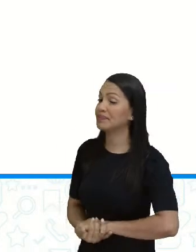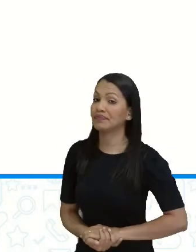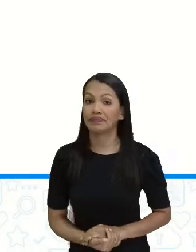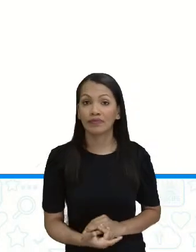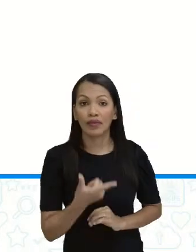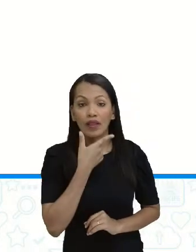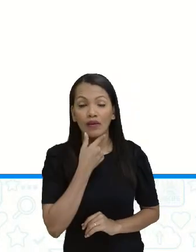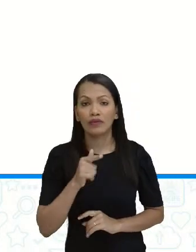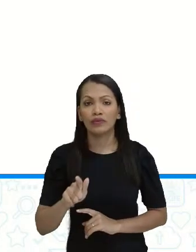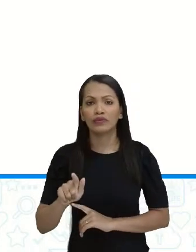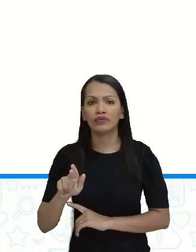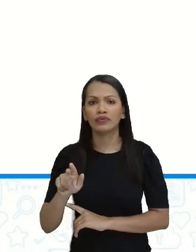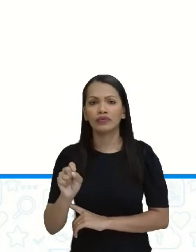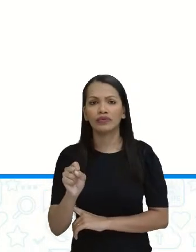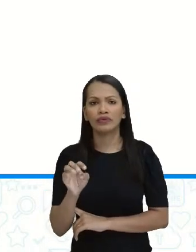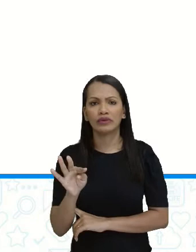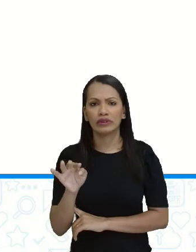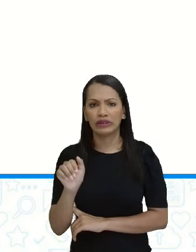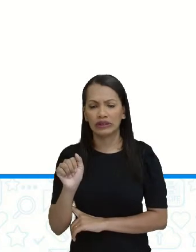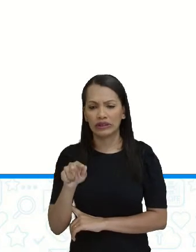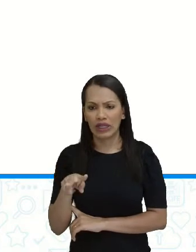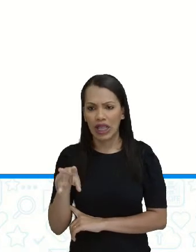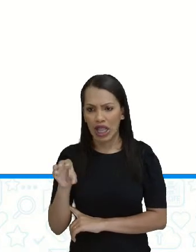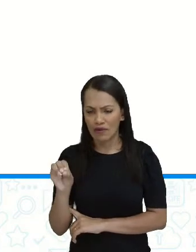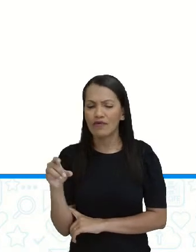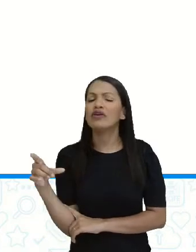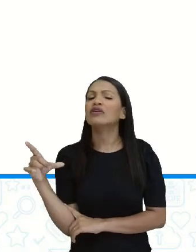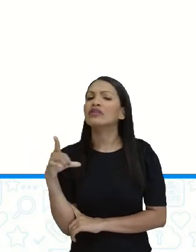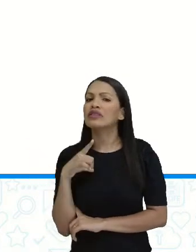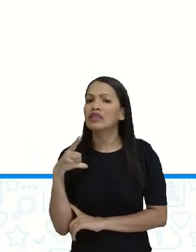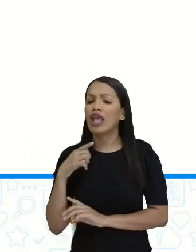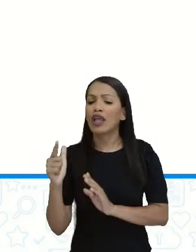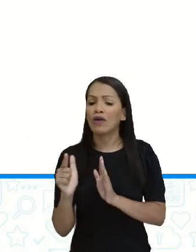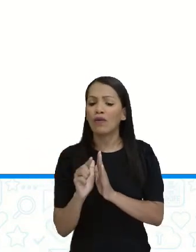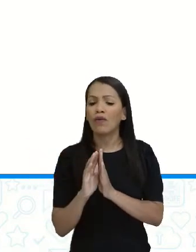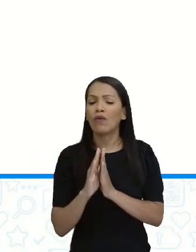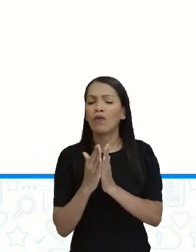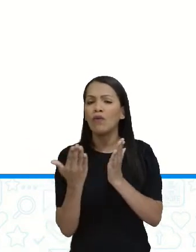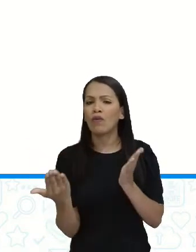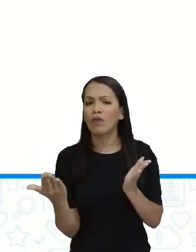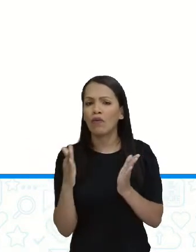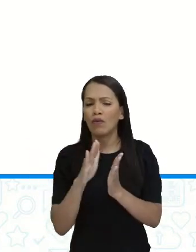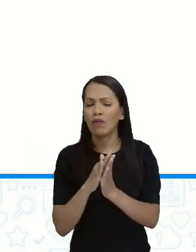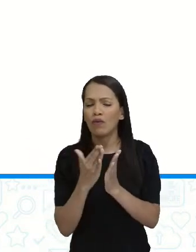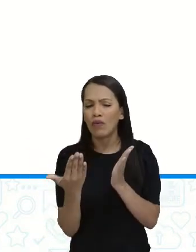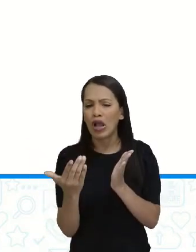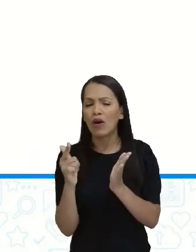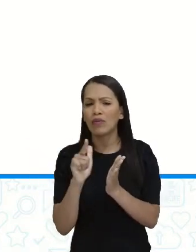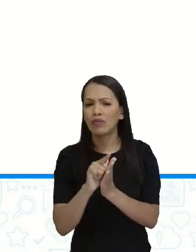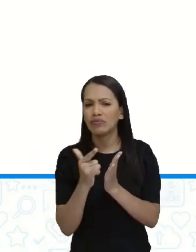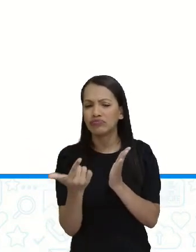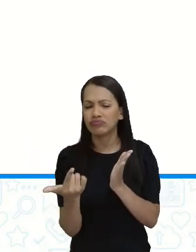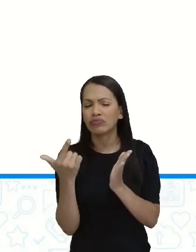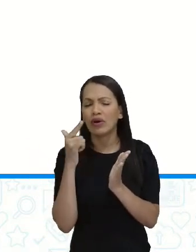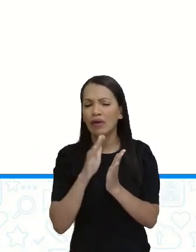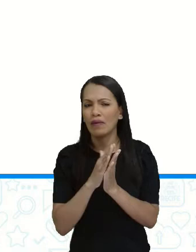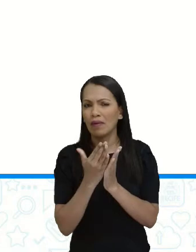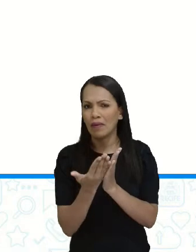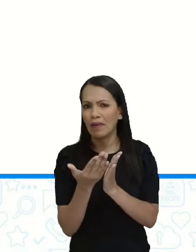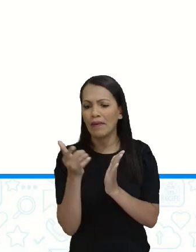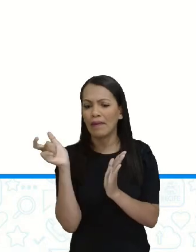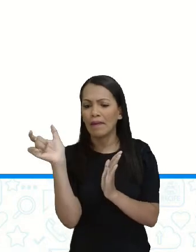Gustavo tem um álbum em que cabem 5 figurinhas por página. Quantas